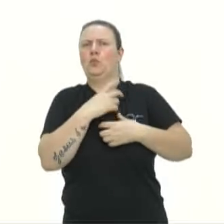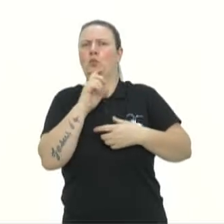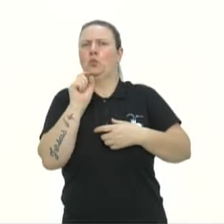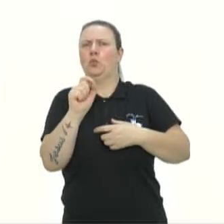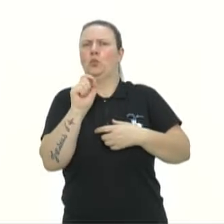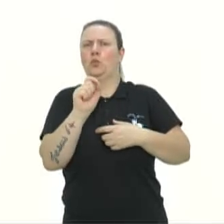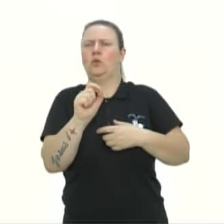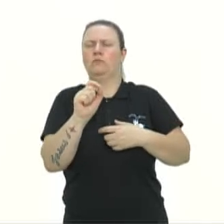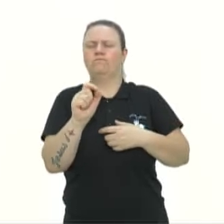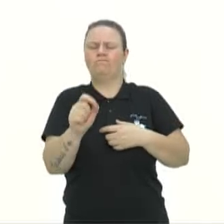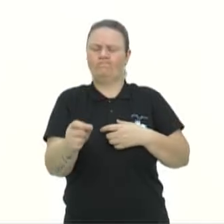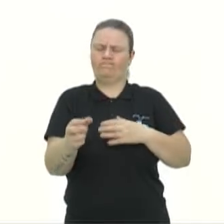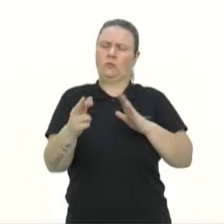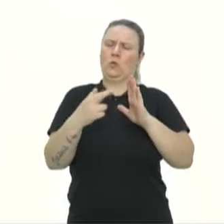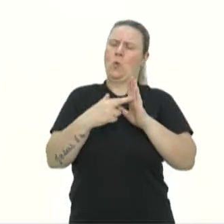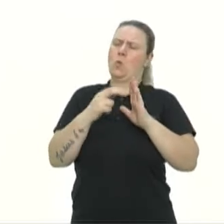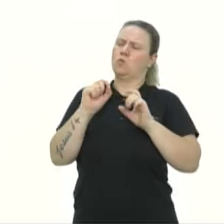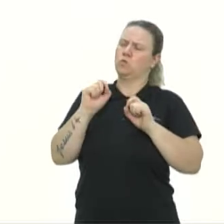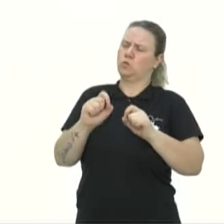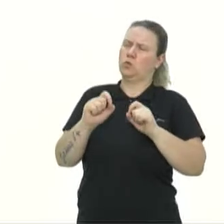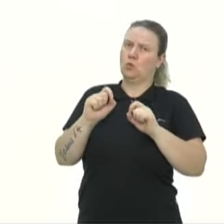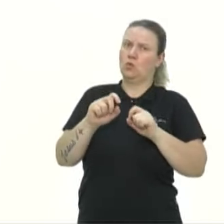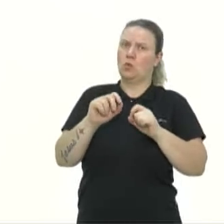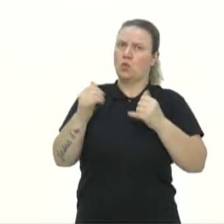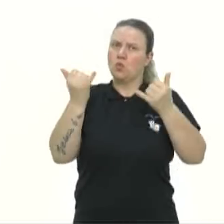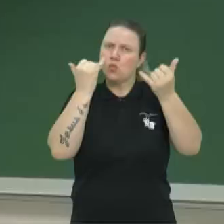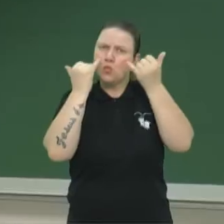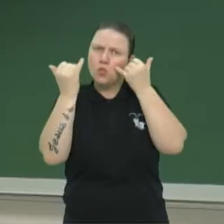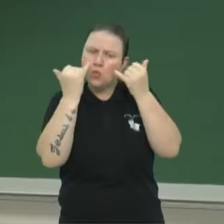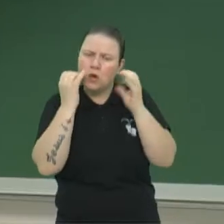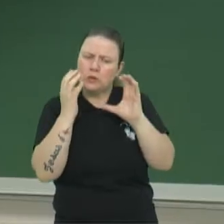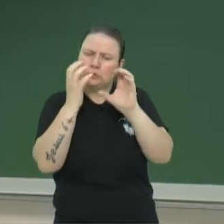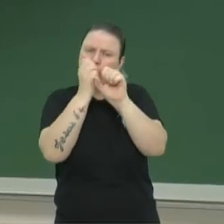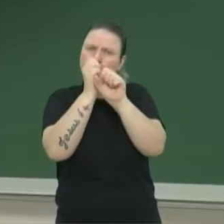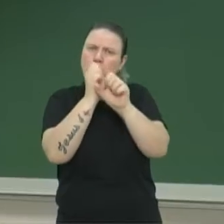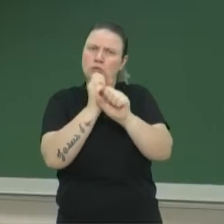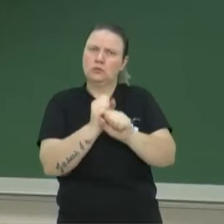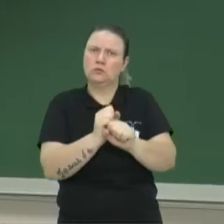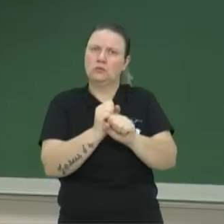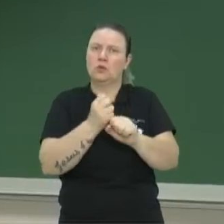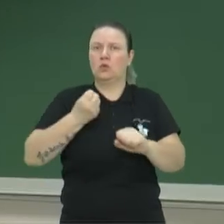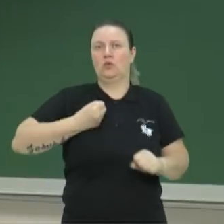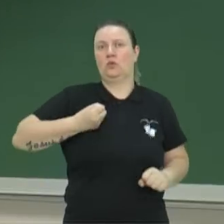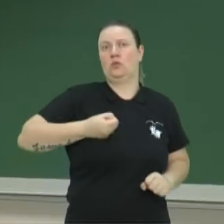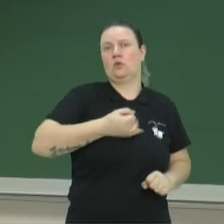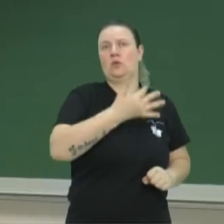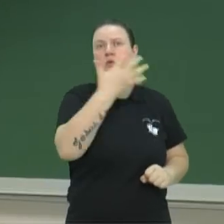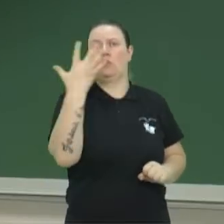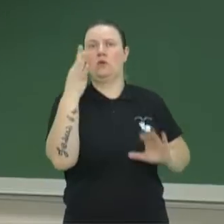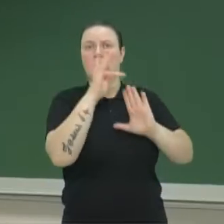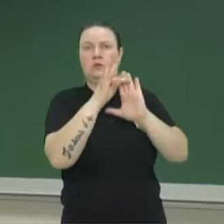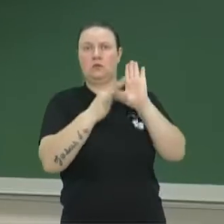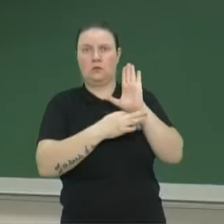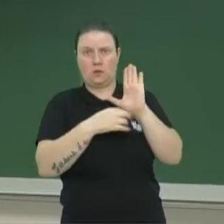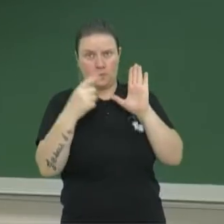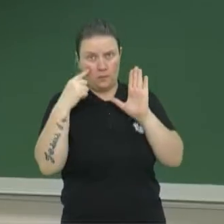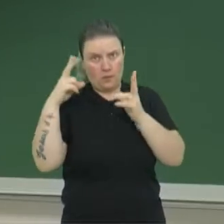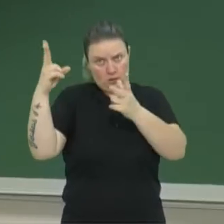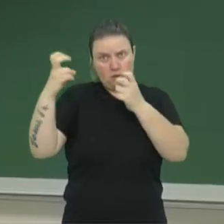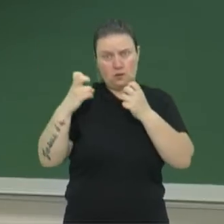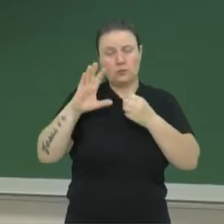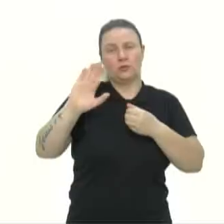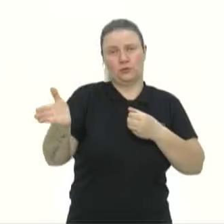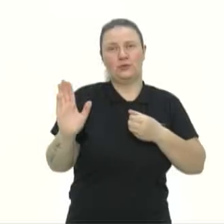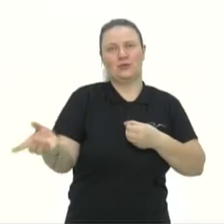efeito gerado pelo uso de dados numéricos no trecho acima? Observe, tente responder e já